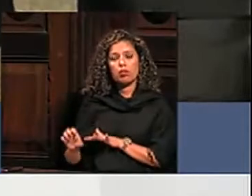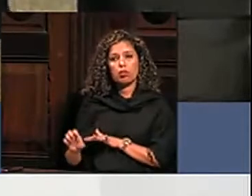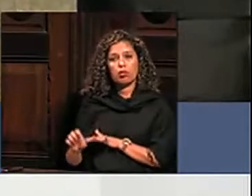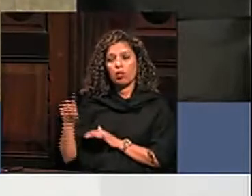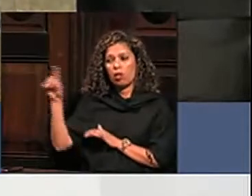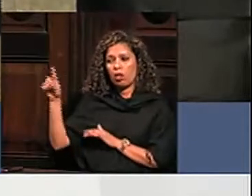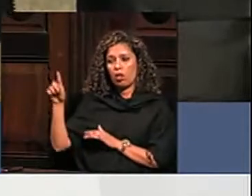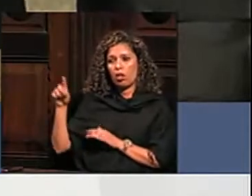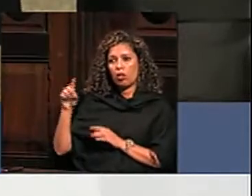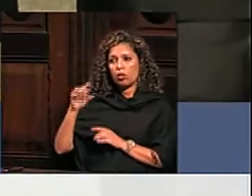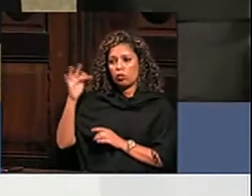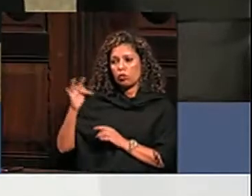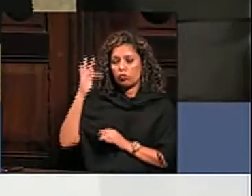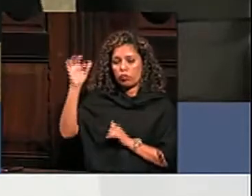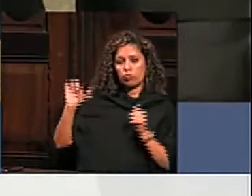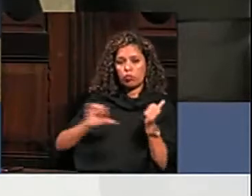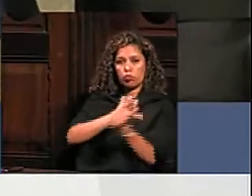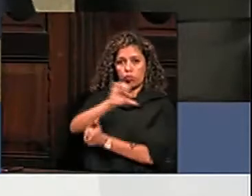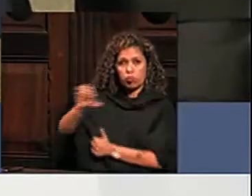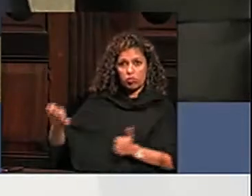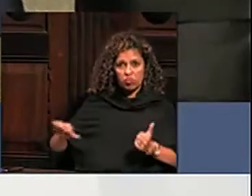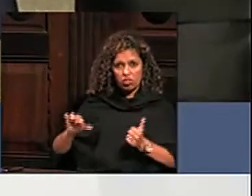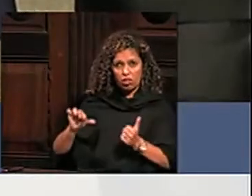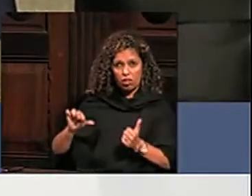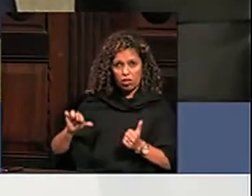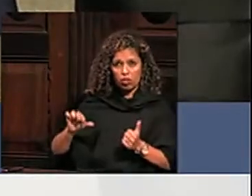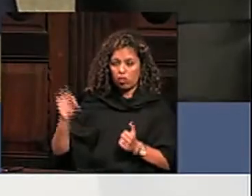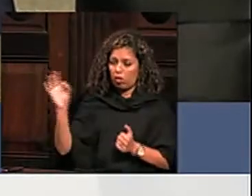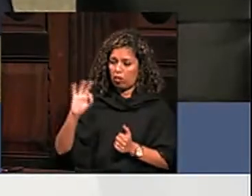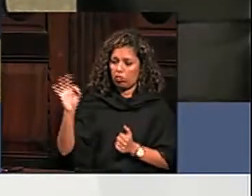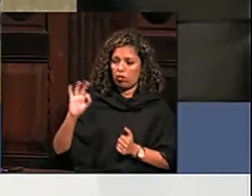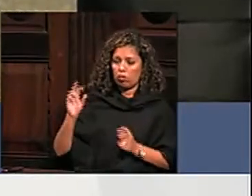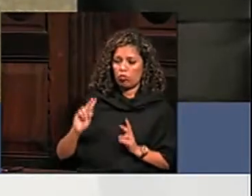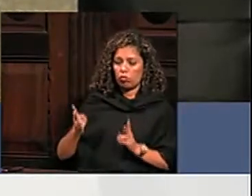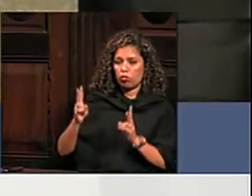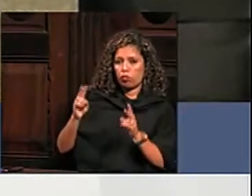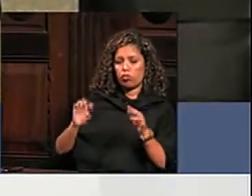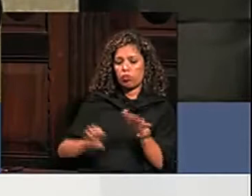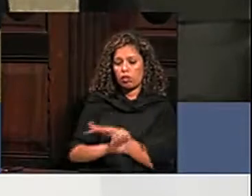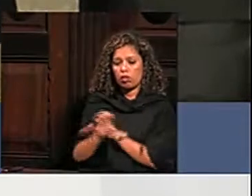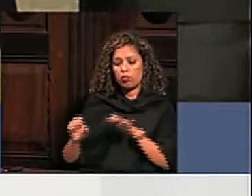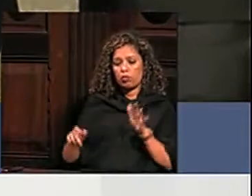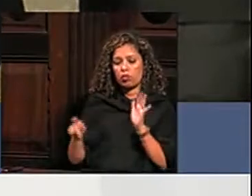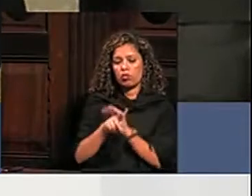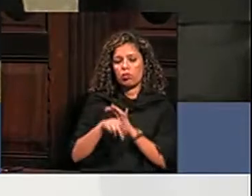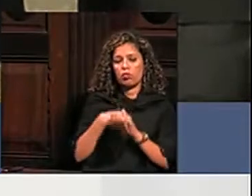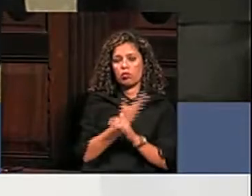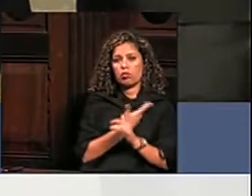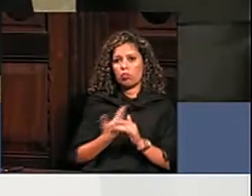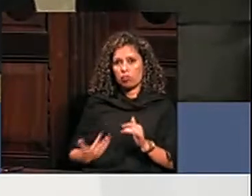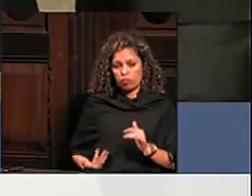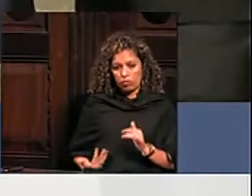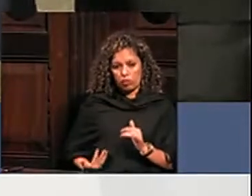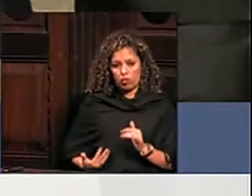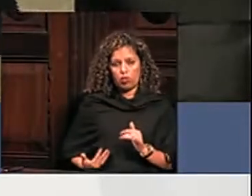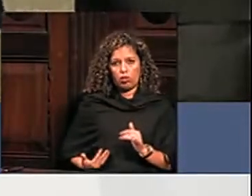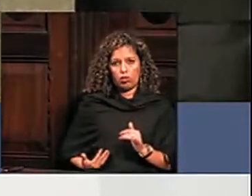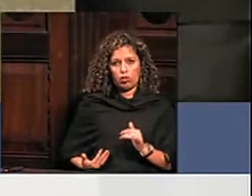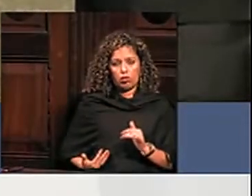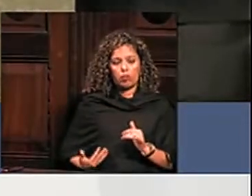no parecer a aditiva número 1 a favor da SEDAI e, sem olhar, já sei de